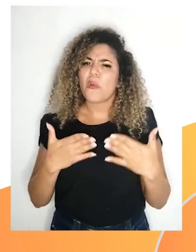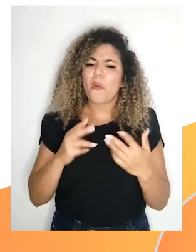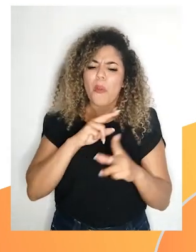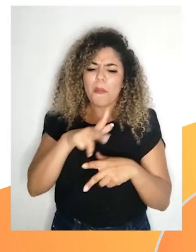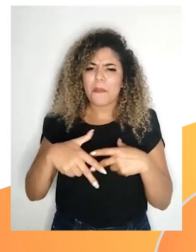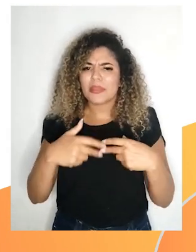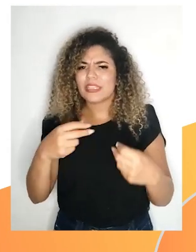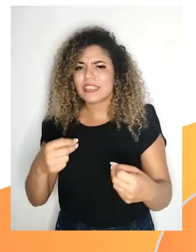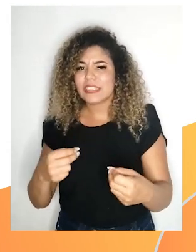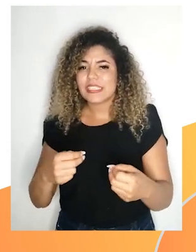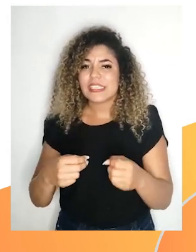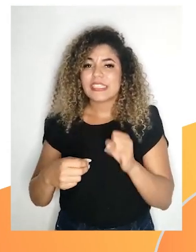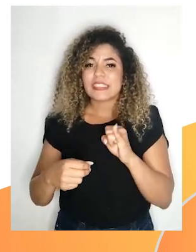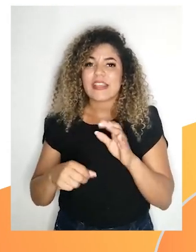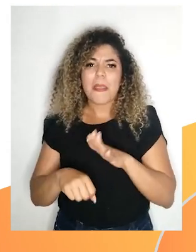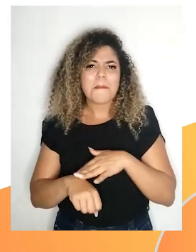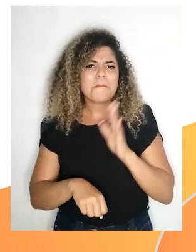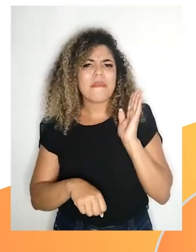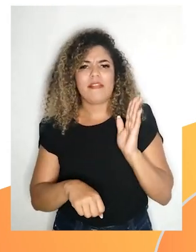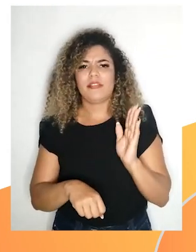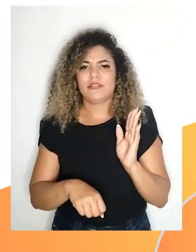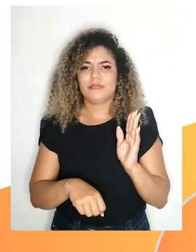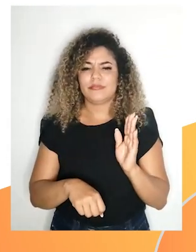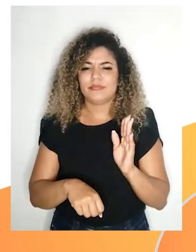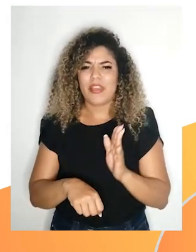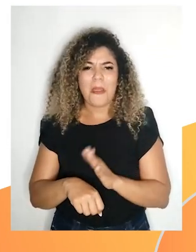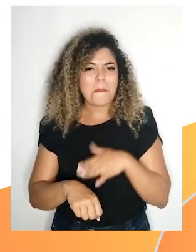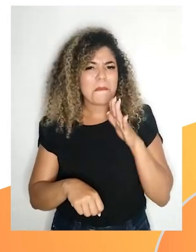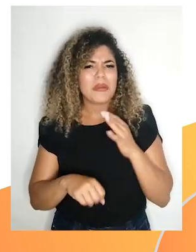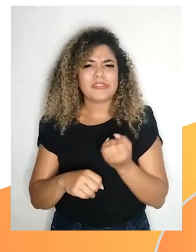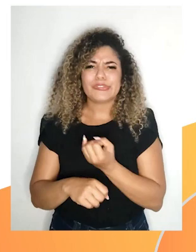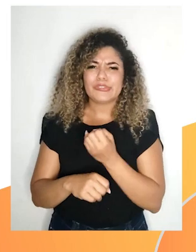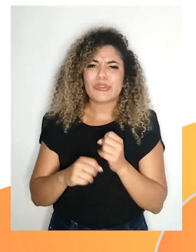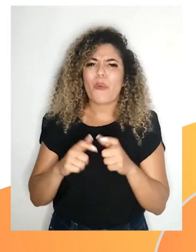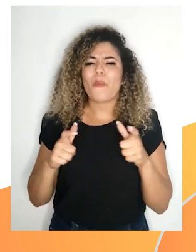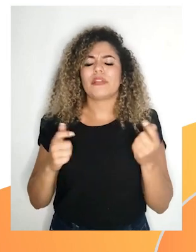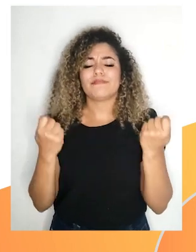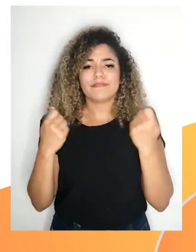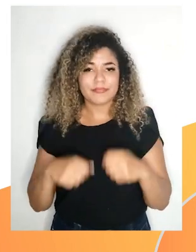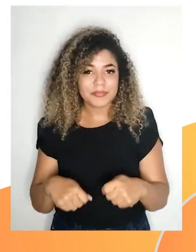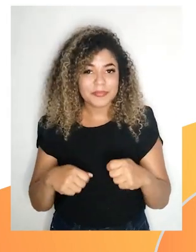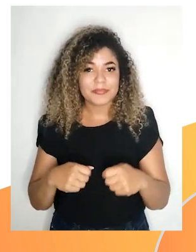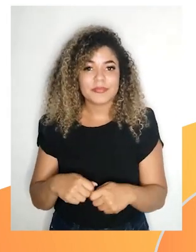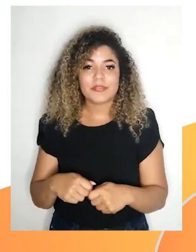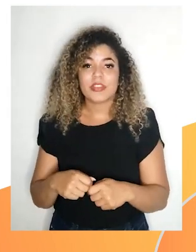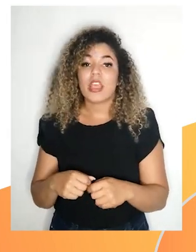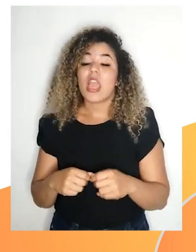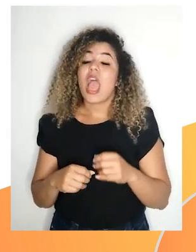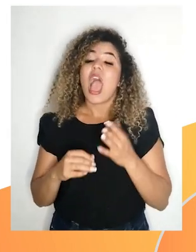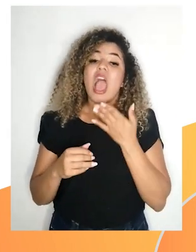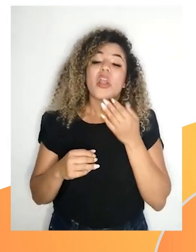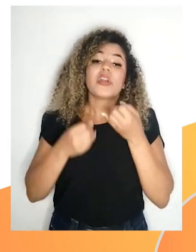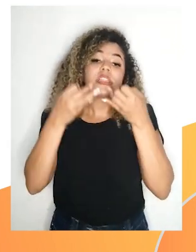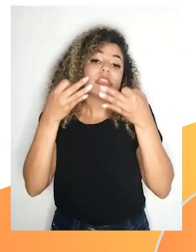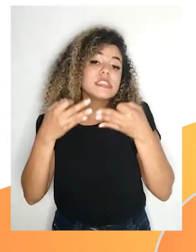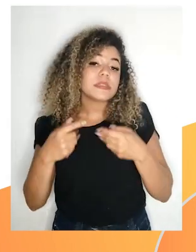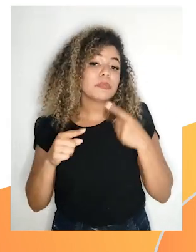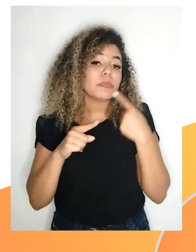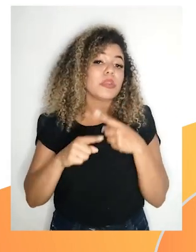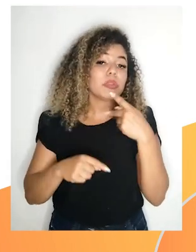prêmio que sai com maior frequência, maior quantidade de possibilidades? Justifique a sua